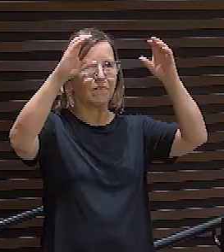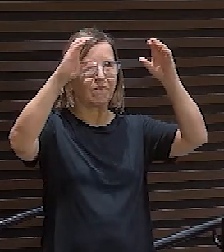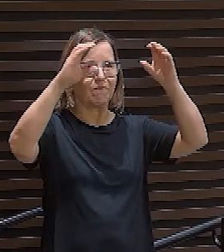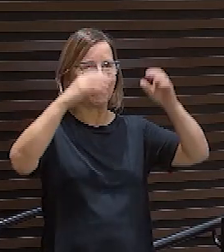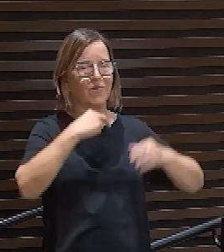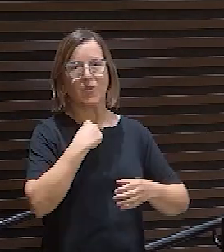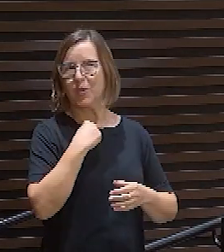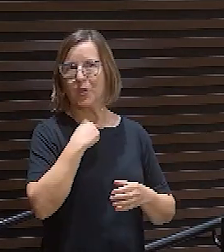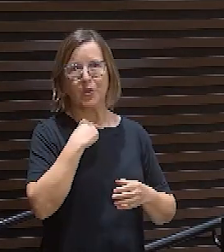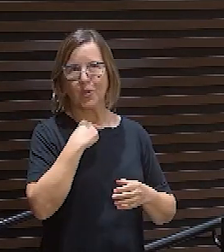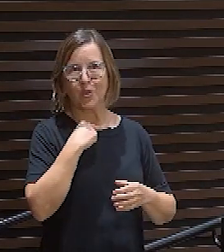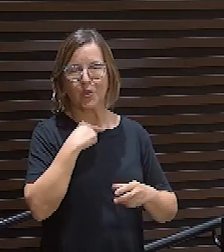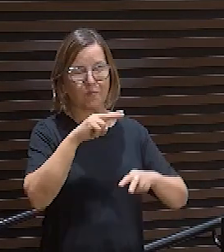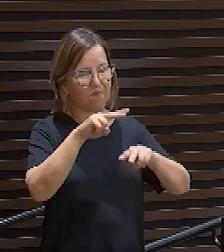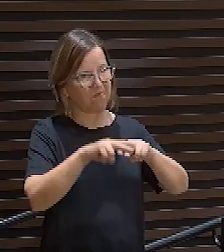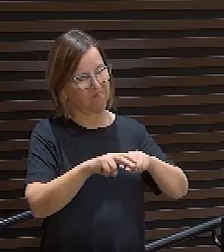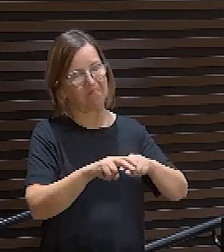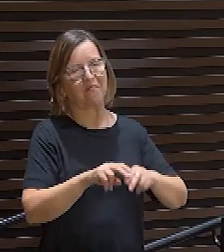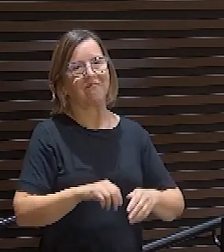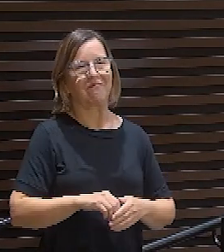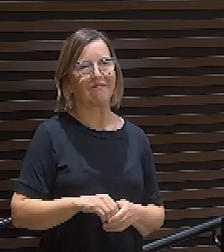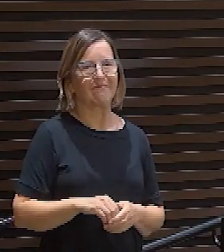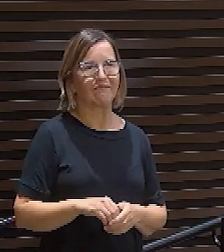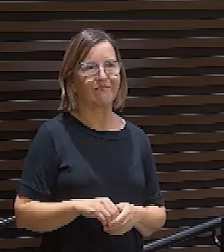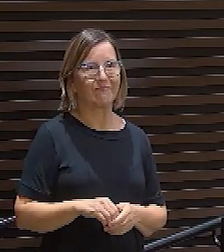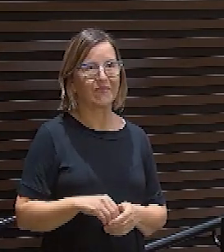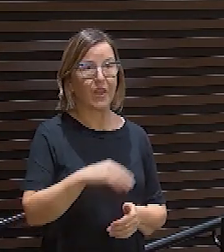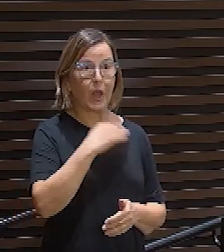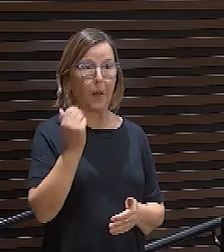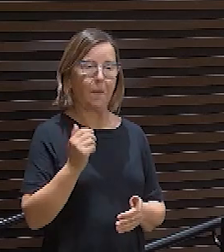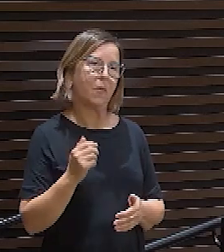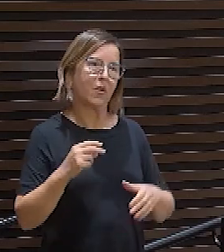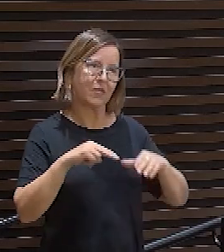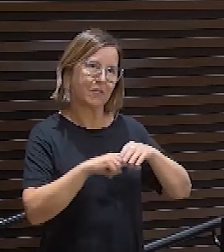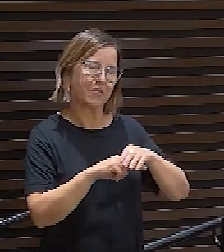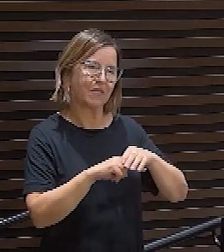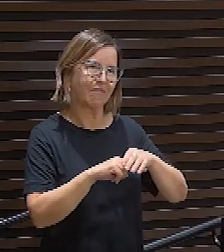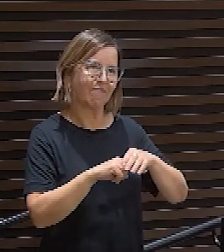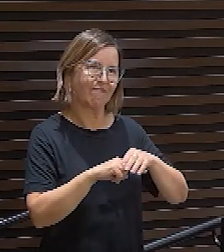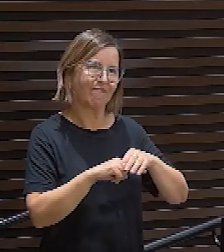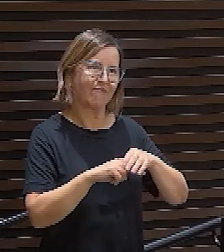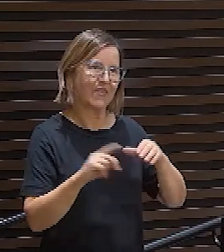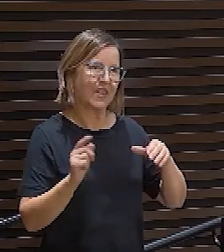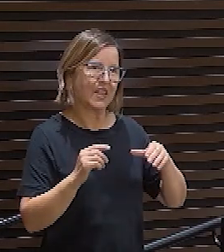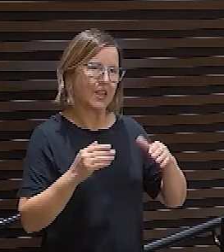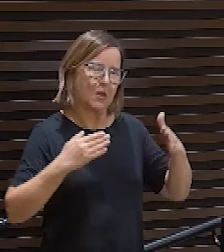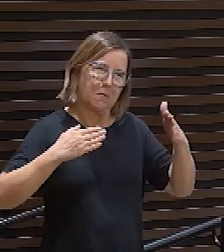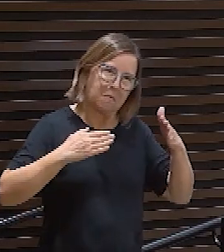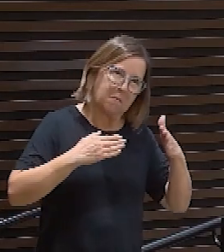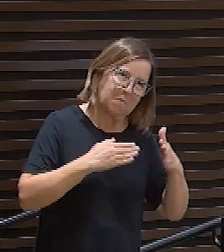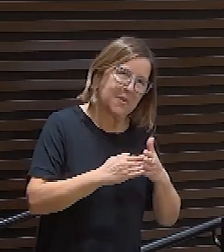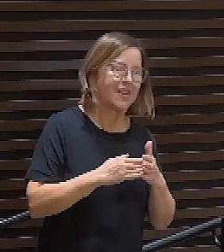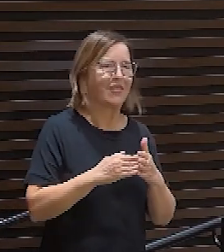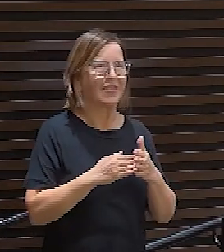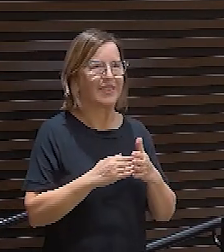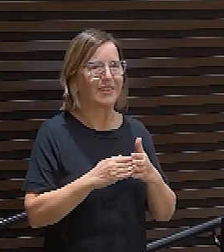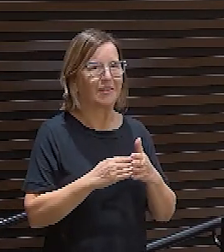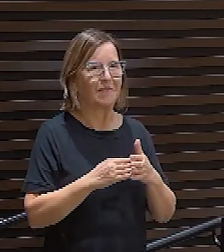quis descer. A morte e a sepultura não conseguiram segurá-lo quando ele